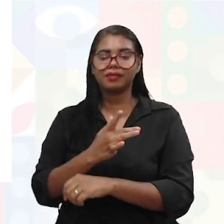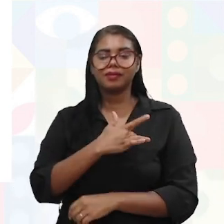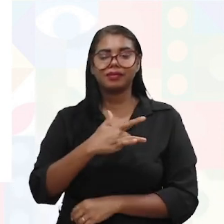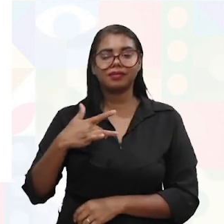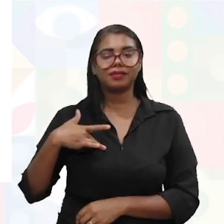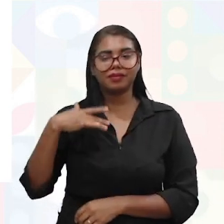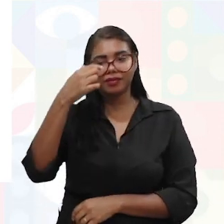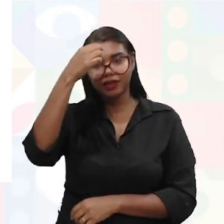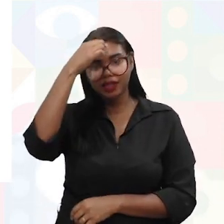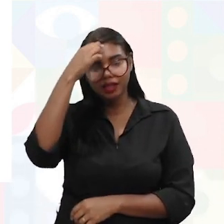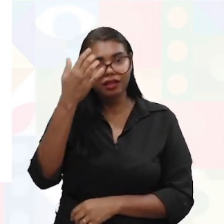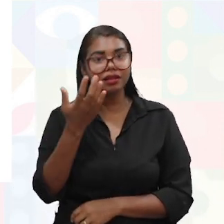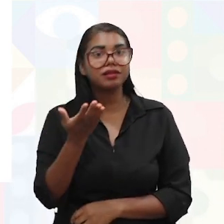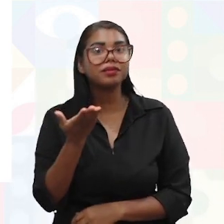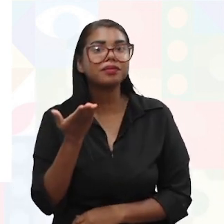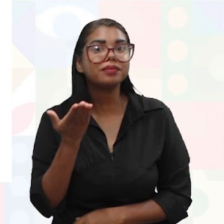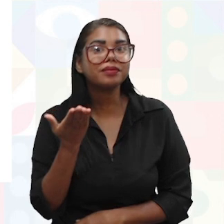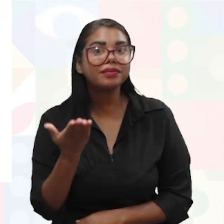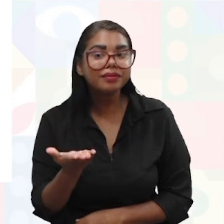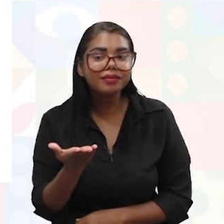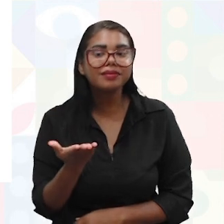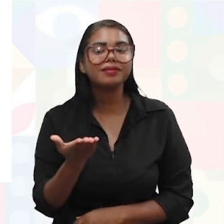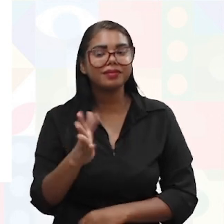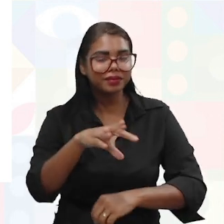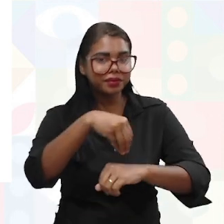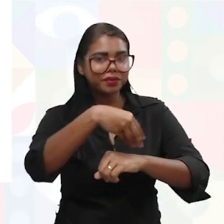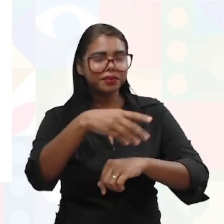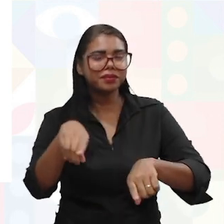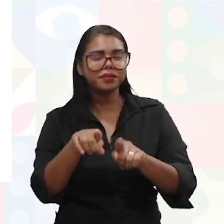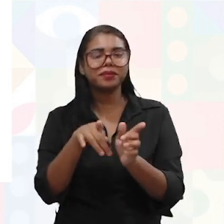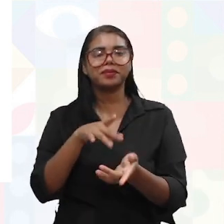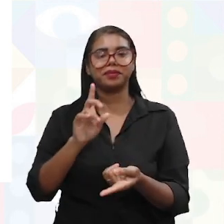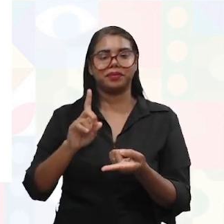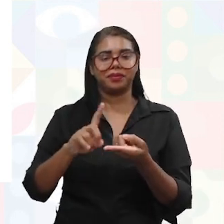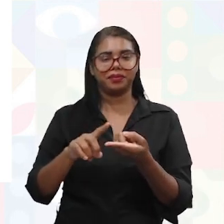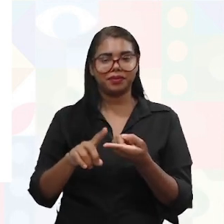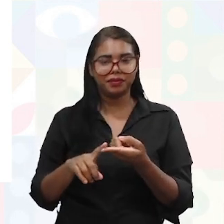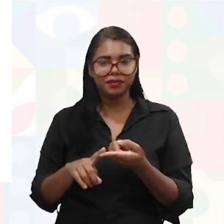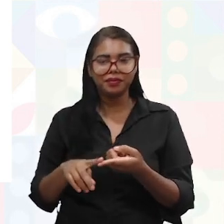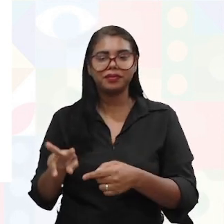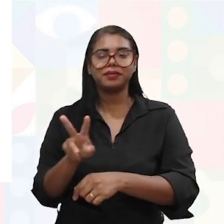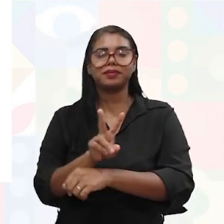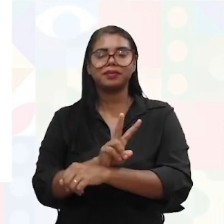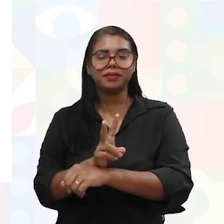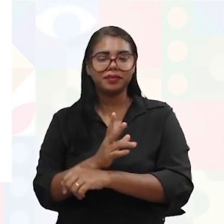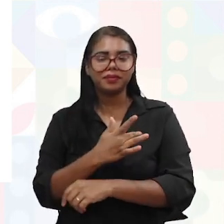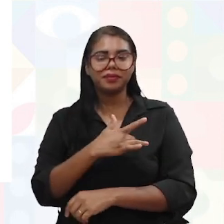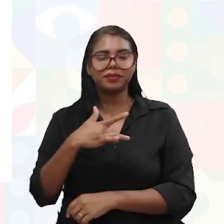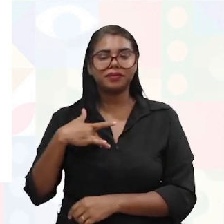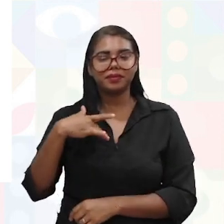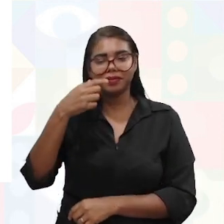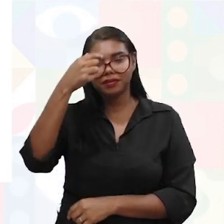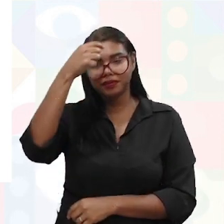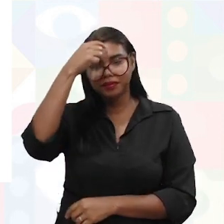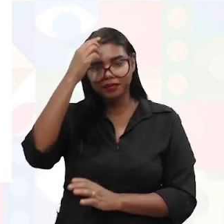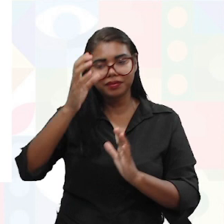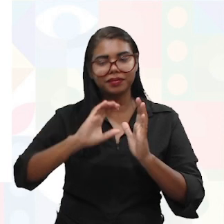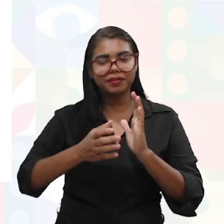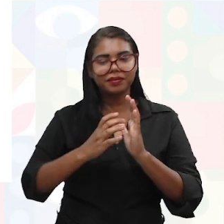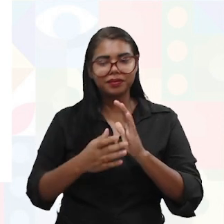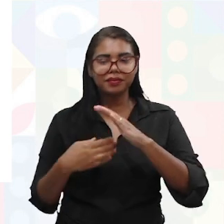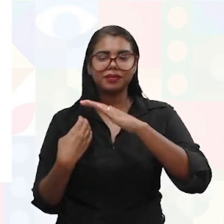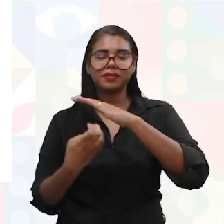Mental Então você vai se contribuir com a prevenção da Saúde Mental do seu trabalhador